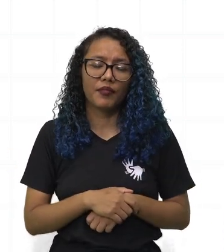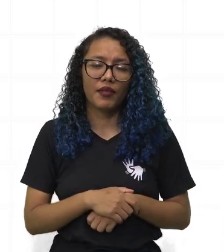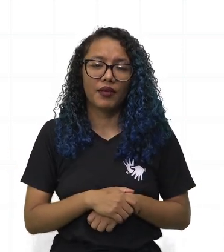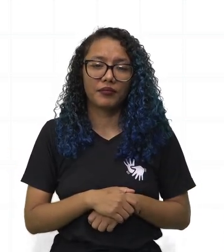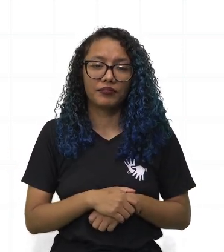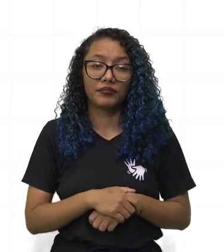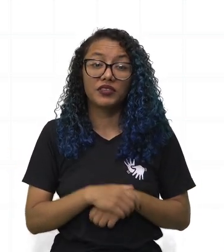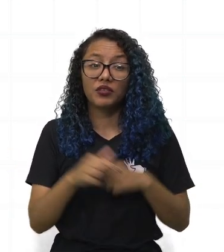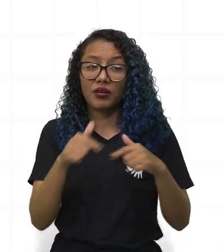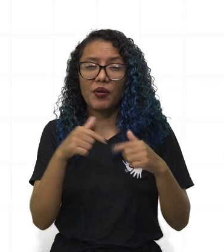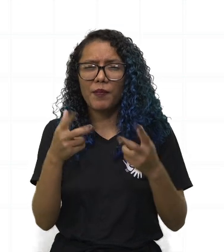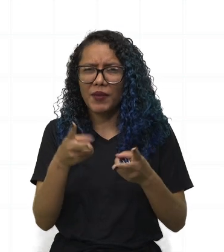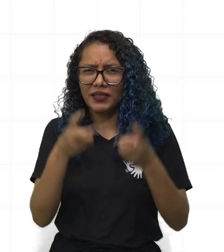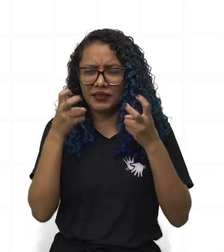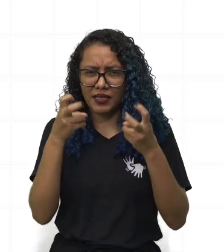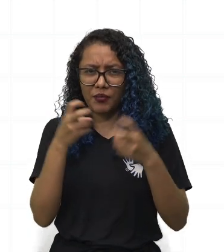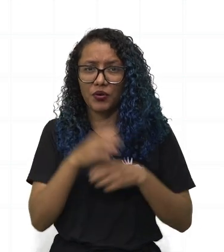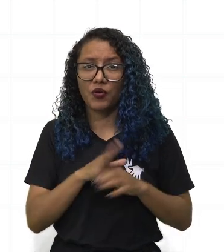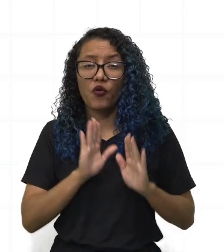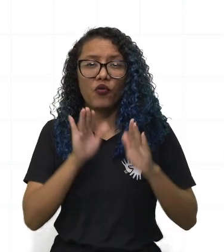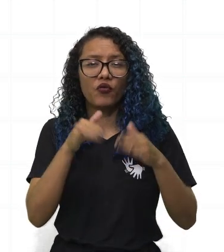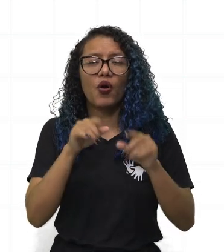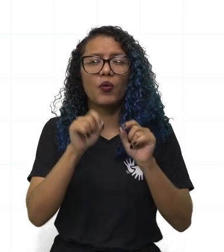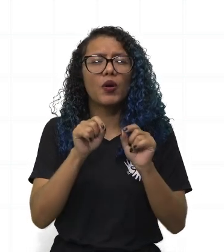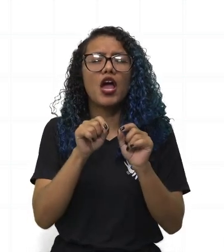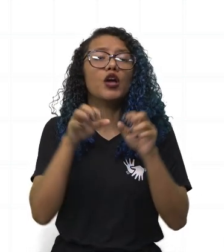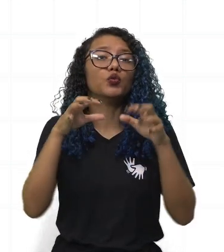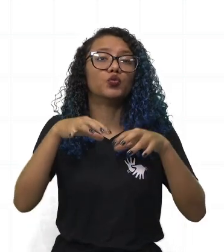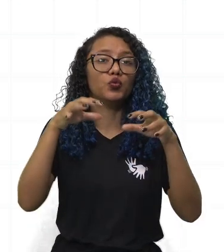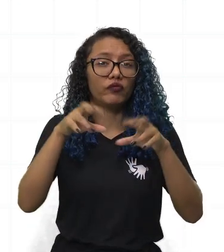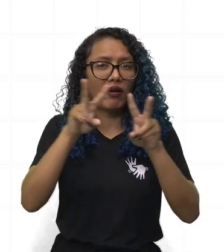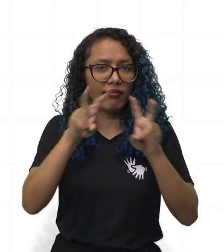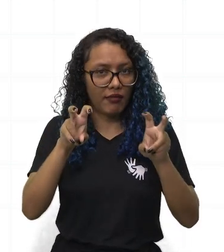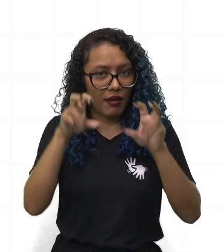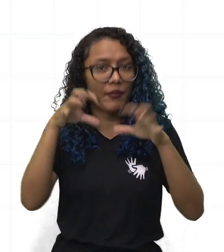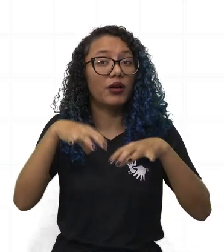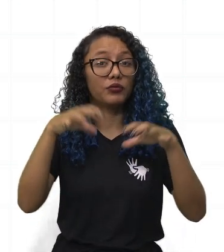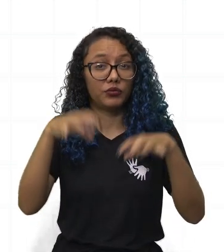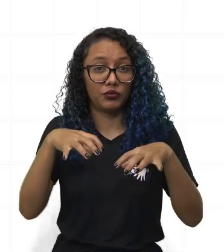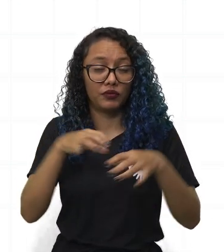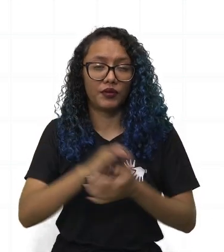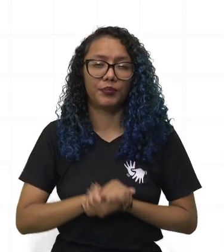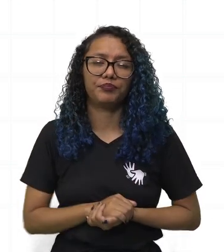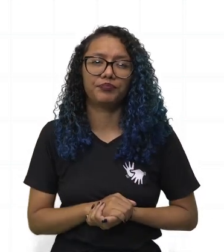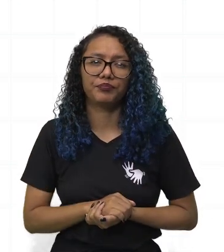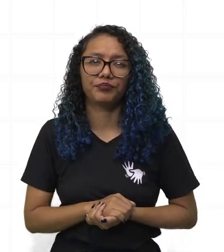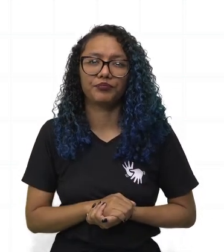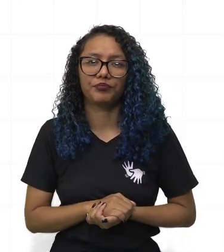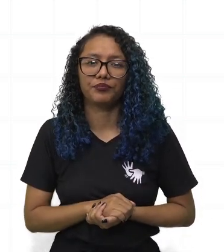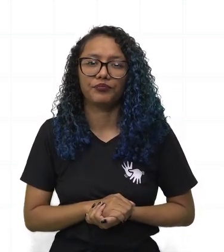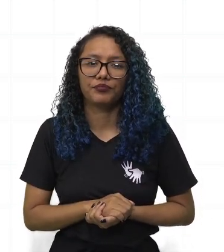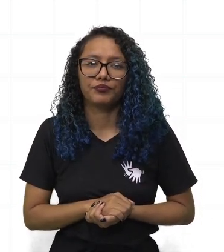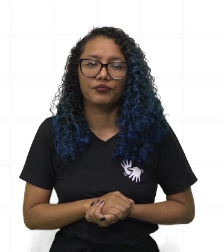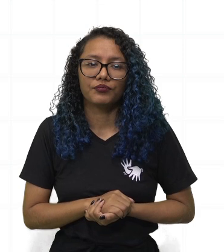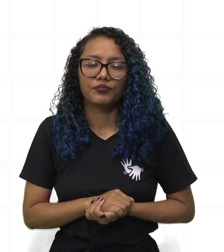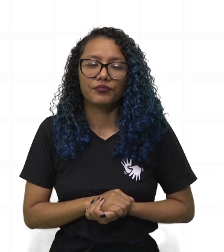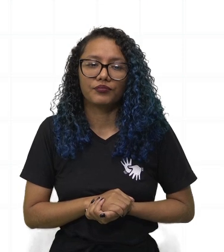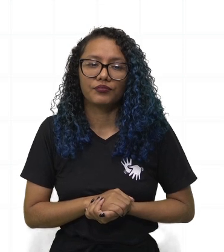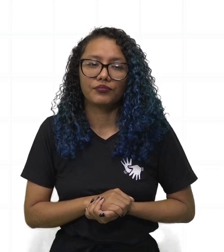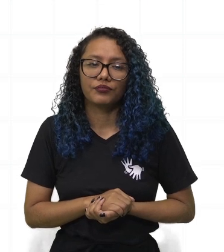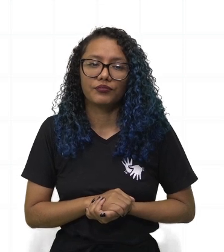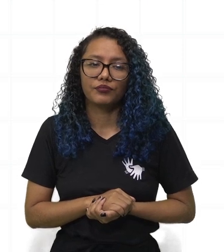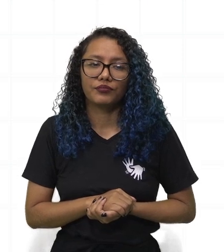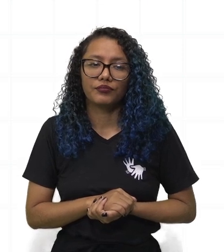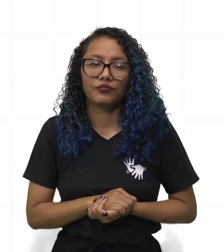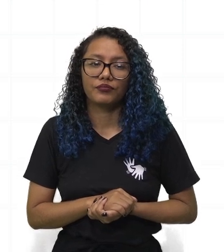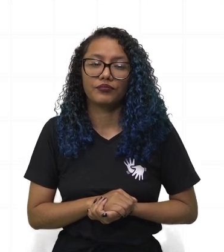que ambas estão falando sobre chuvas, né? Significa que ali os estados ele foi bastante